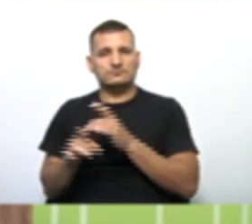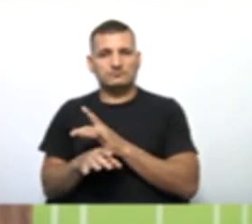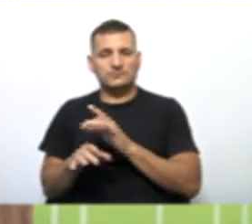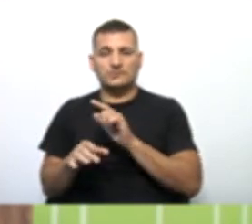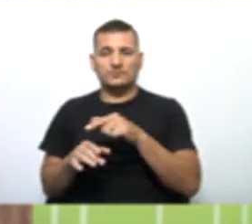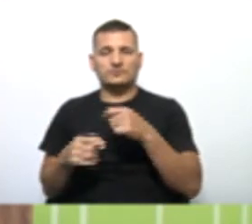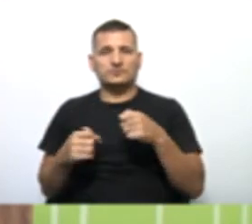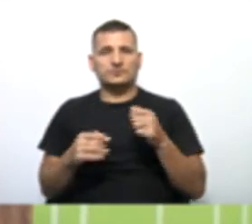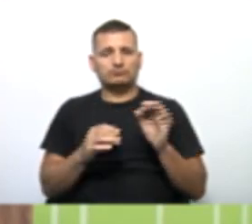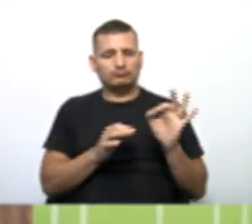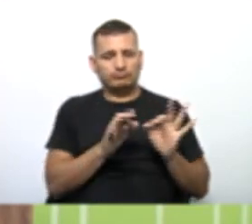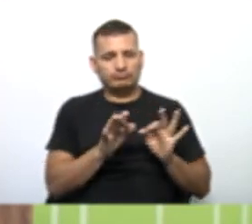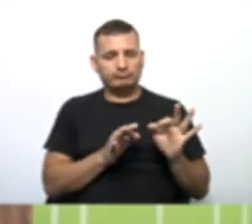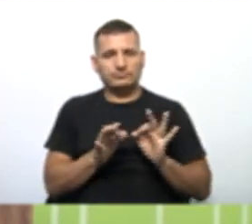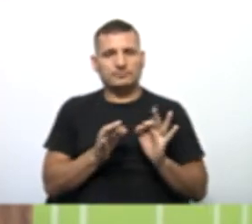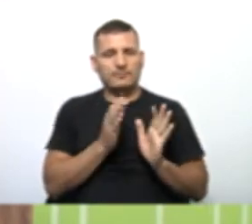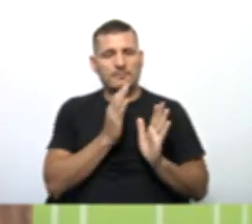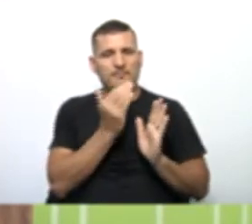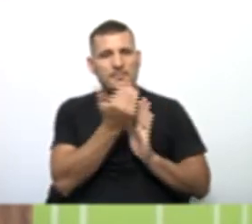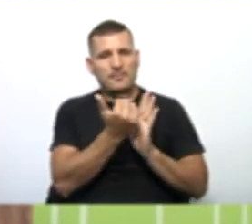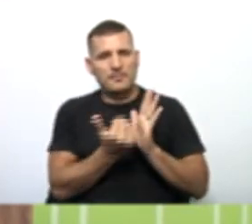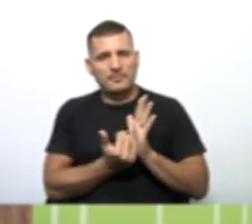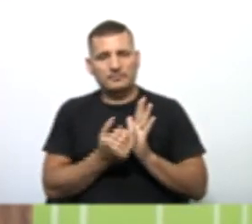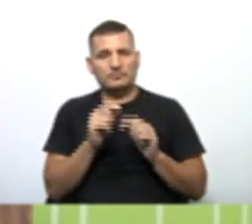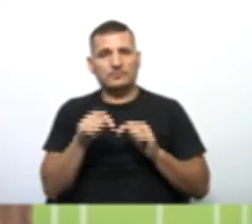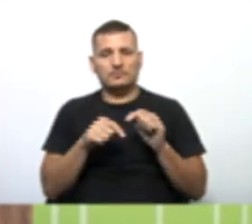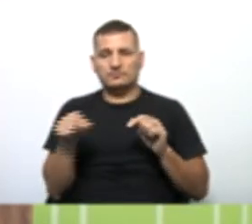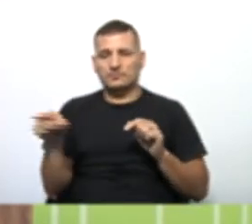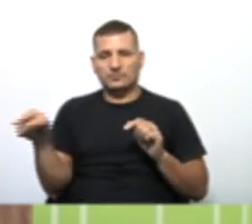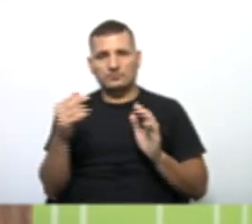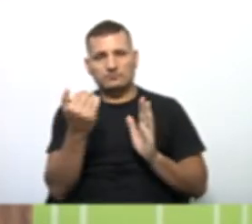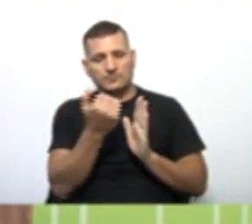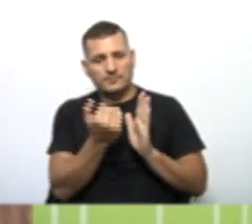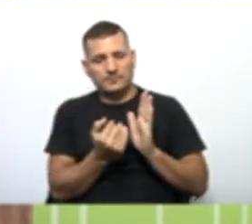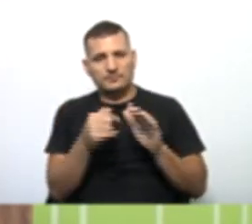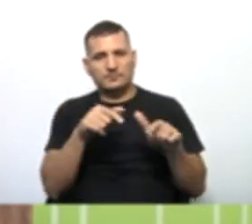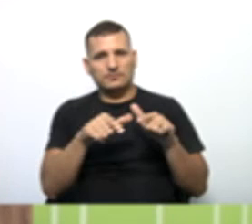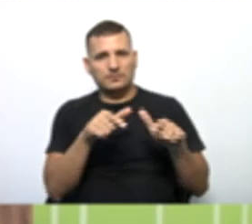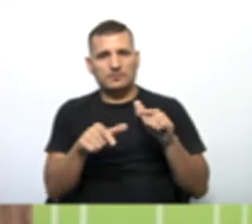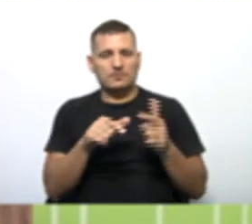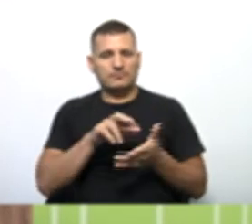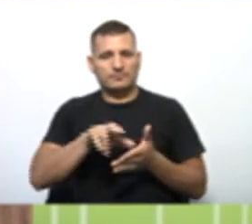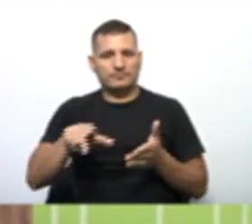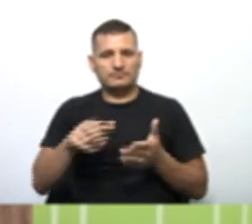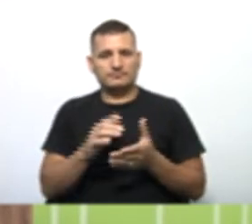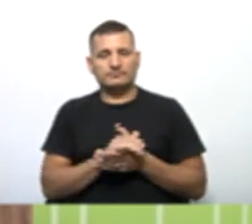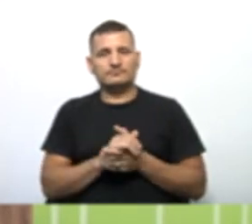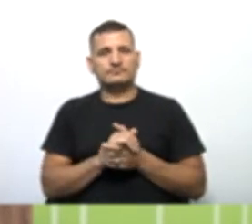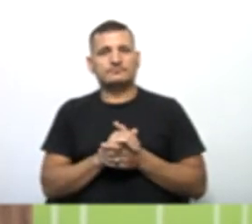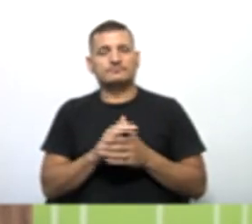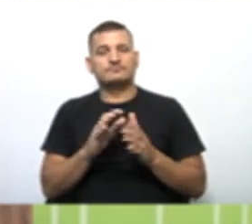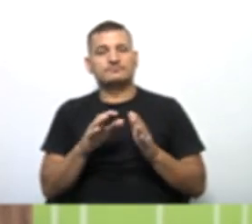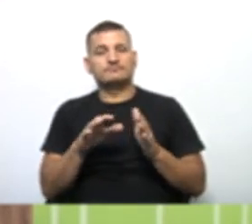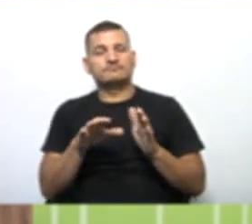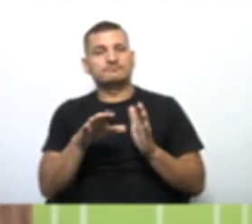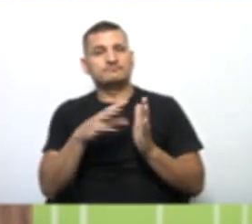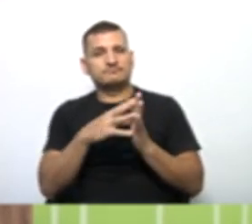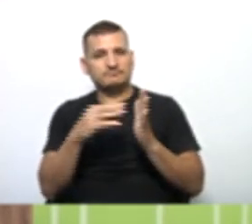programar as atividades que essa equipe vão fazer. Então, vocês vão trabalhar assim, assim, assim, sobre o padrão tal,